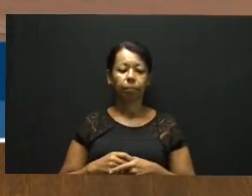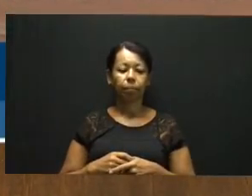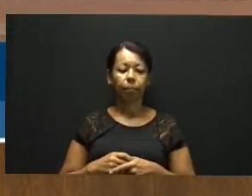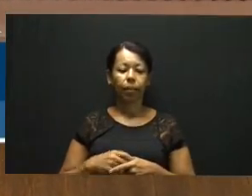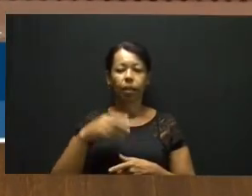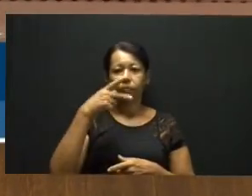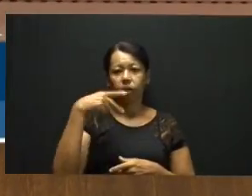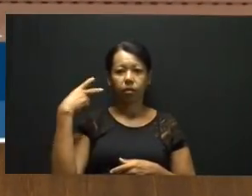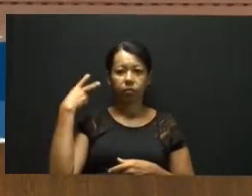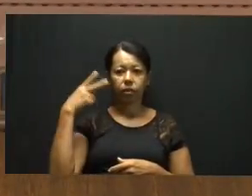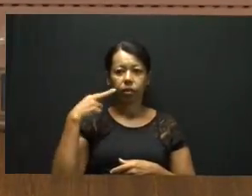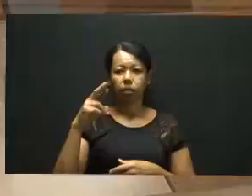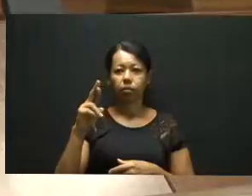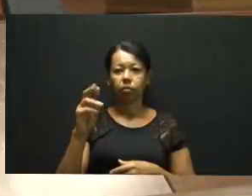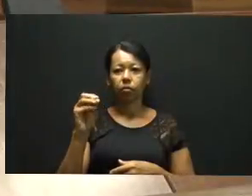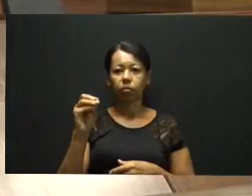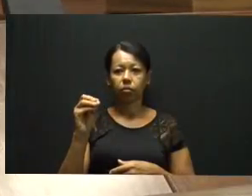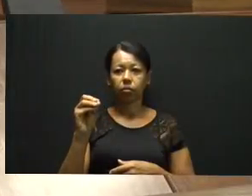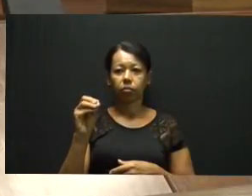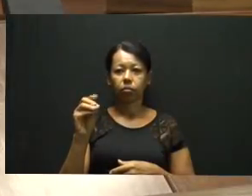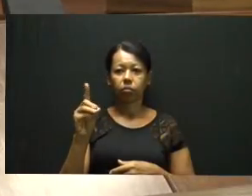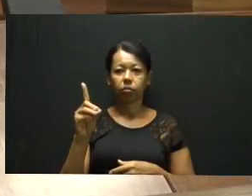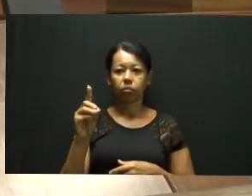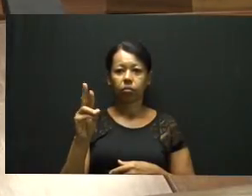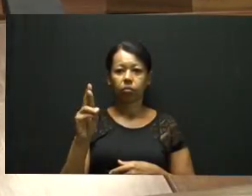Uma palavra, vereador Rodrigo Alemão. É só, senhor presidente.